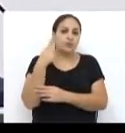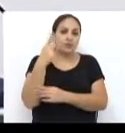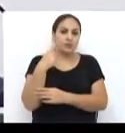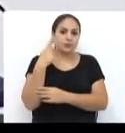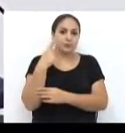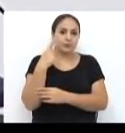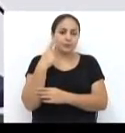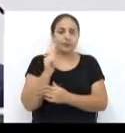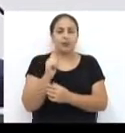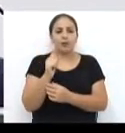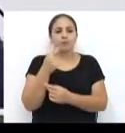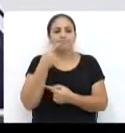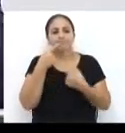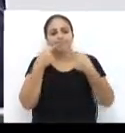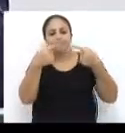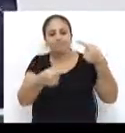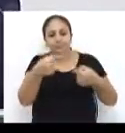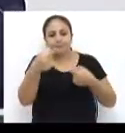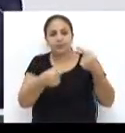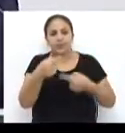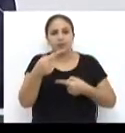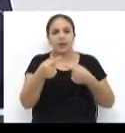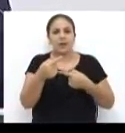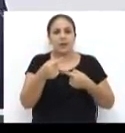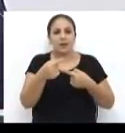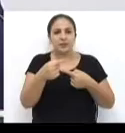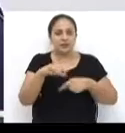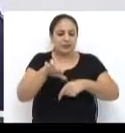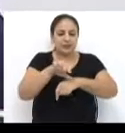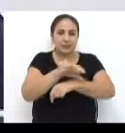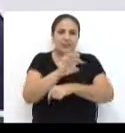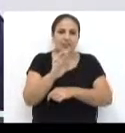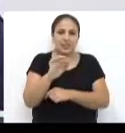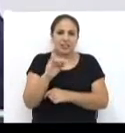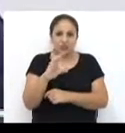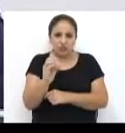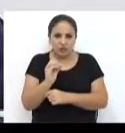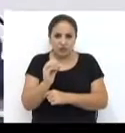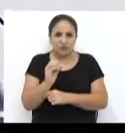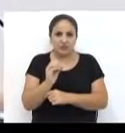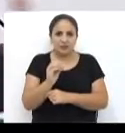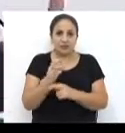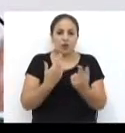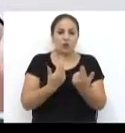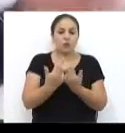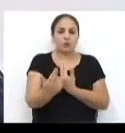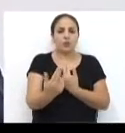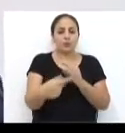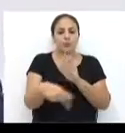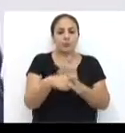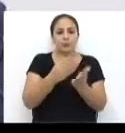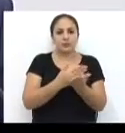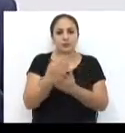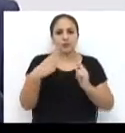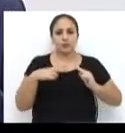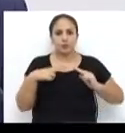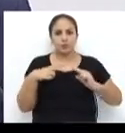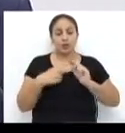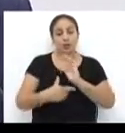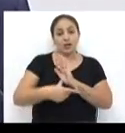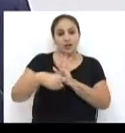do grande expediente criticou a concessão de trechos das rodovias à iniciativa privada. O vereador disse